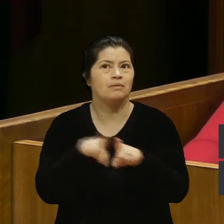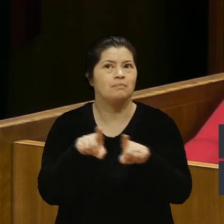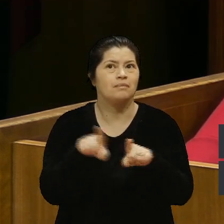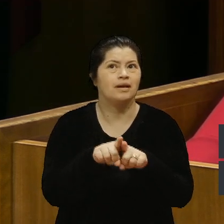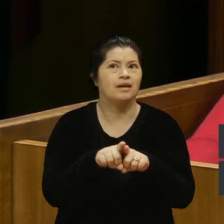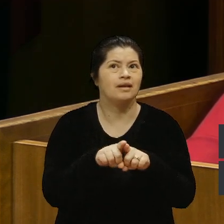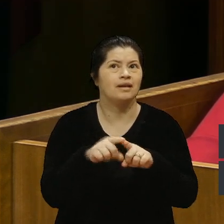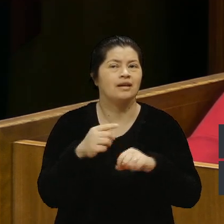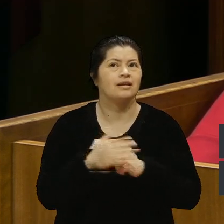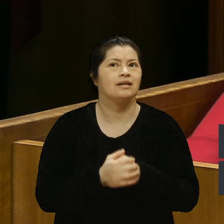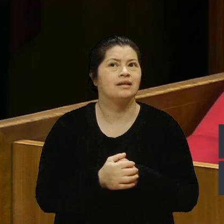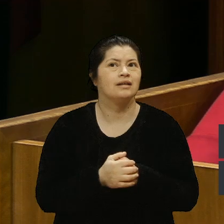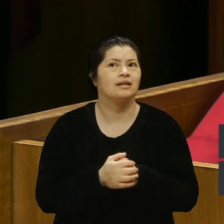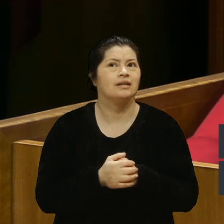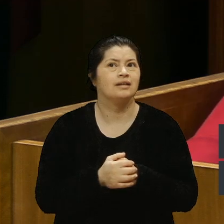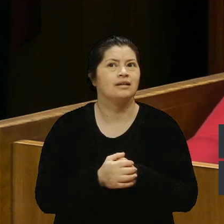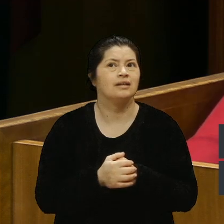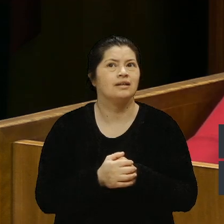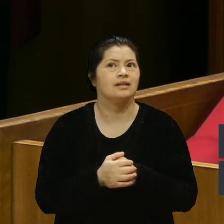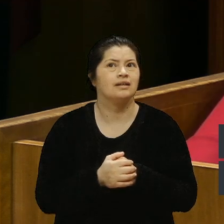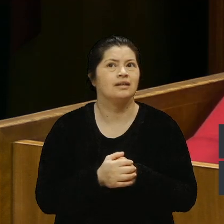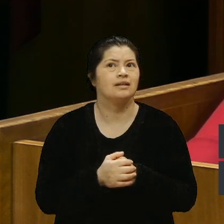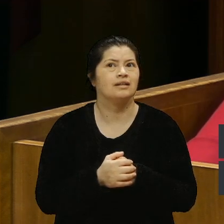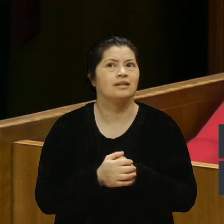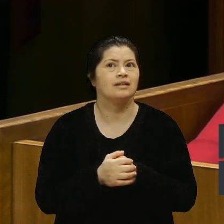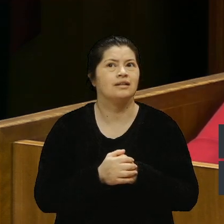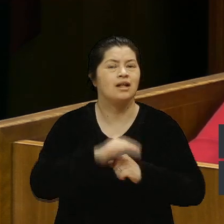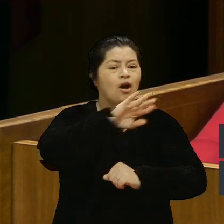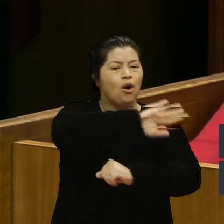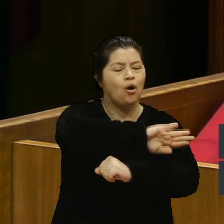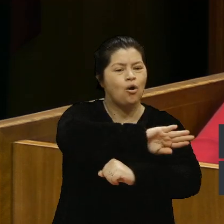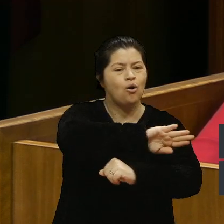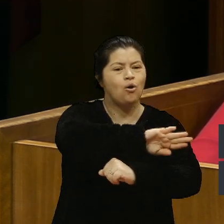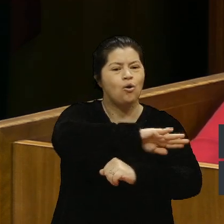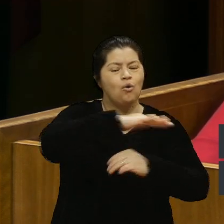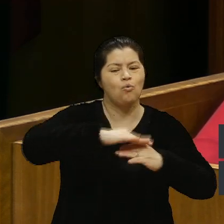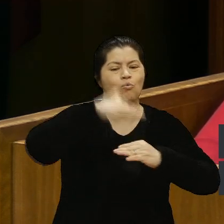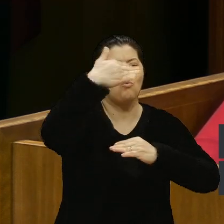naquele quebra-mola que foi instalado na frente da Polícia Federal.